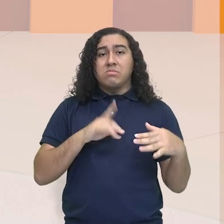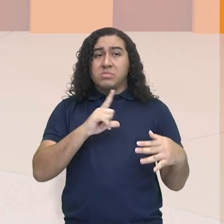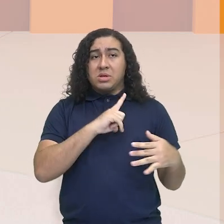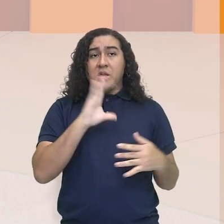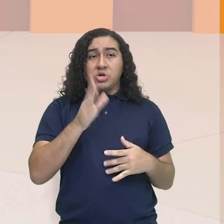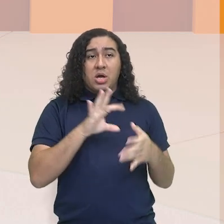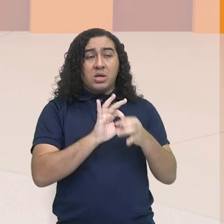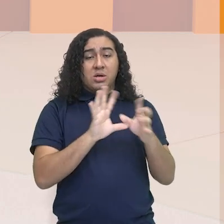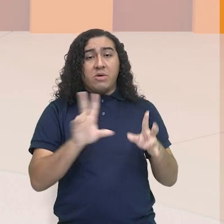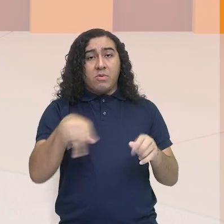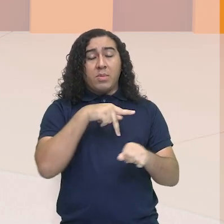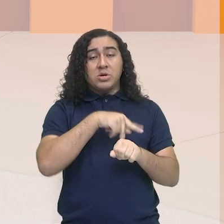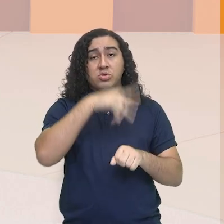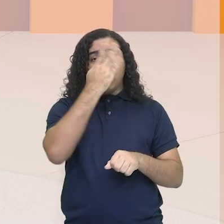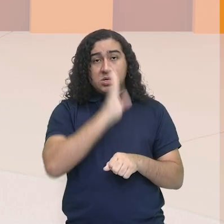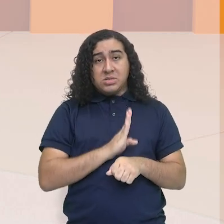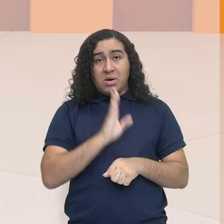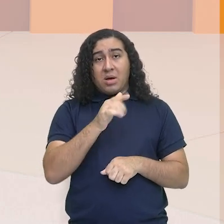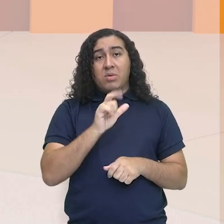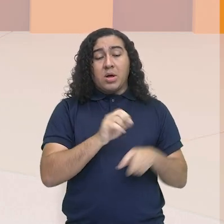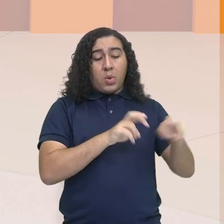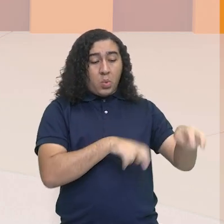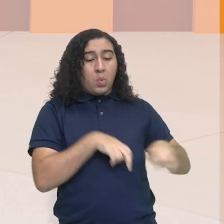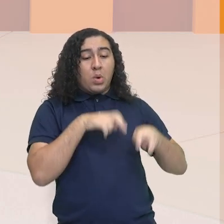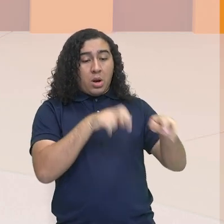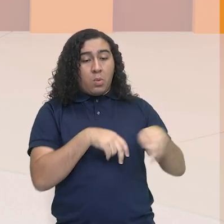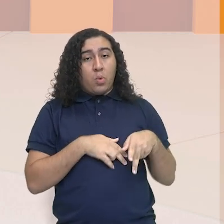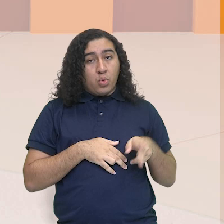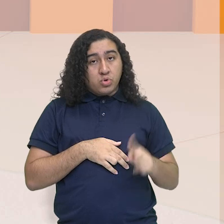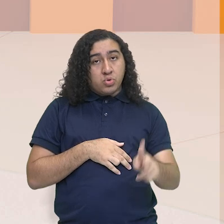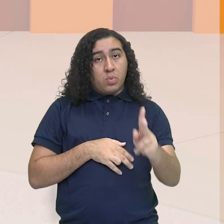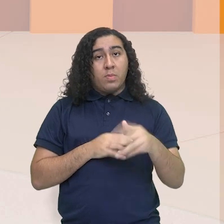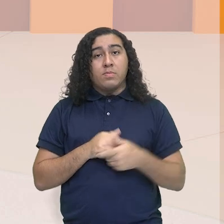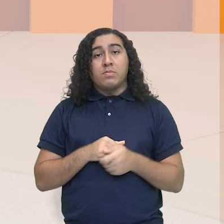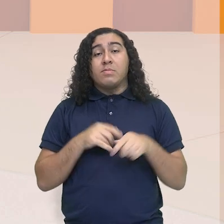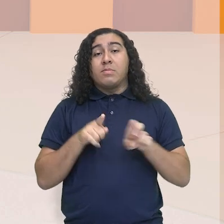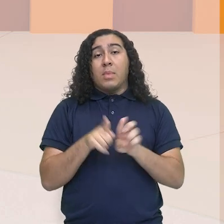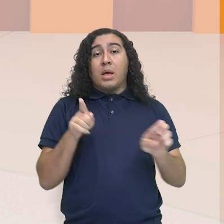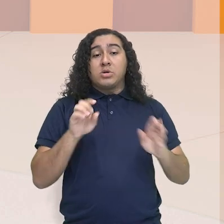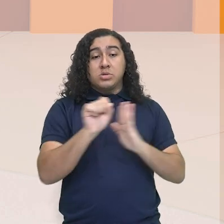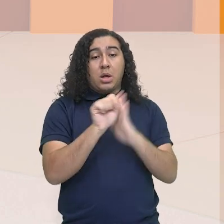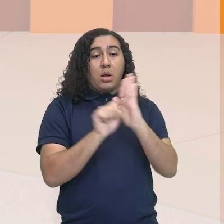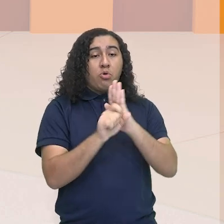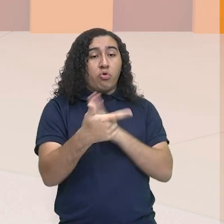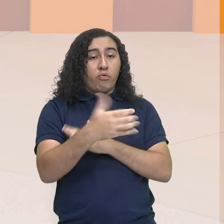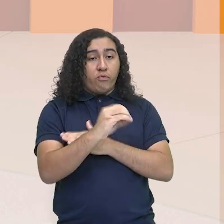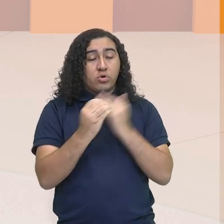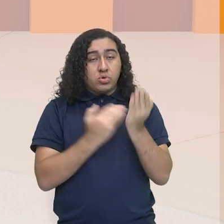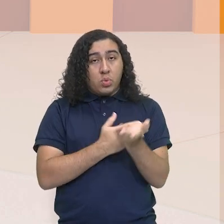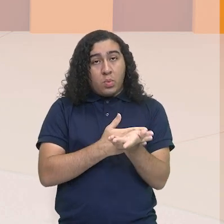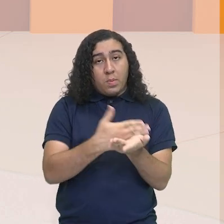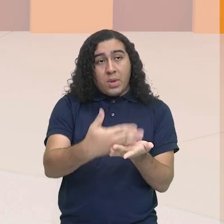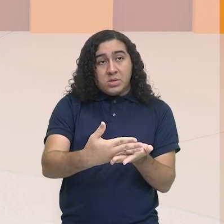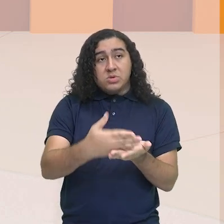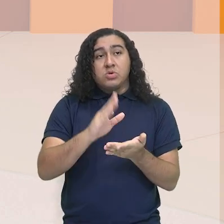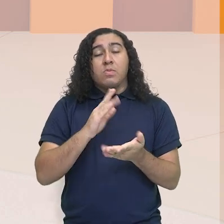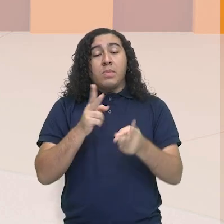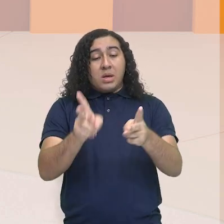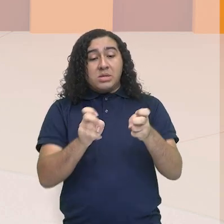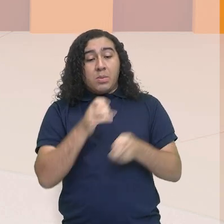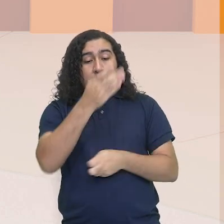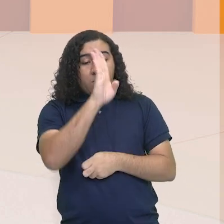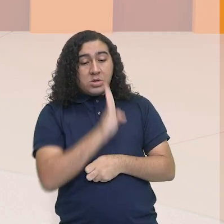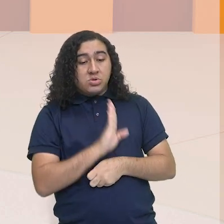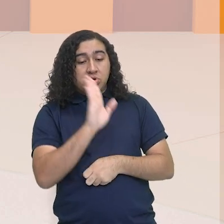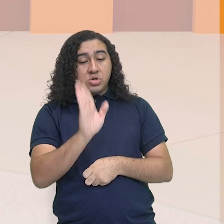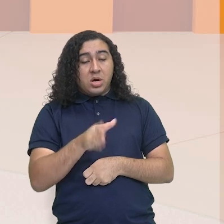independente ali, continuou sendo um país bastante rural, mas no começo do século XX, né, a gente observa um Brasil já se